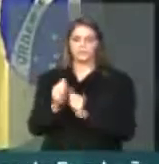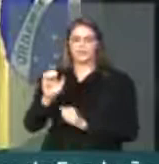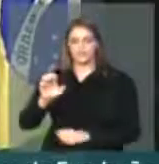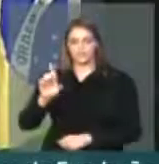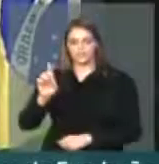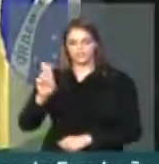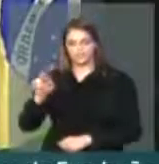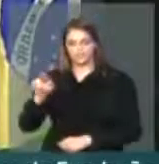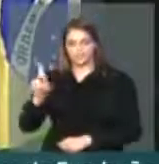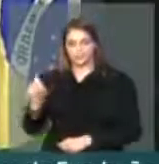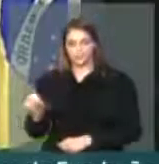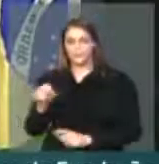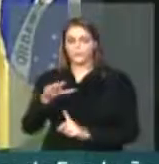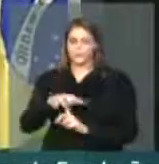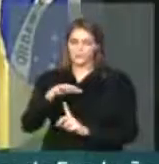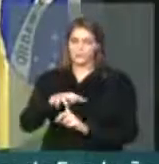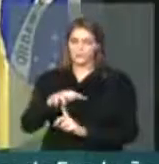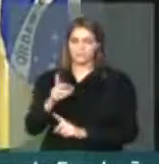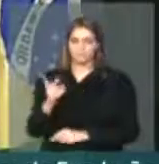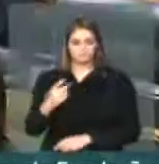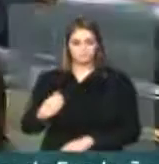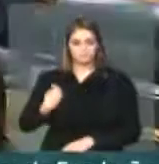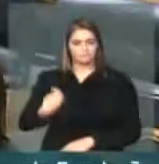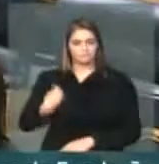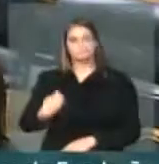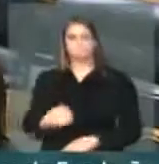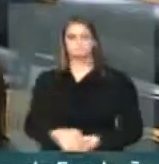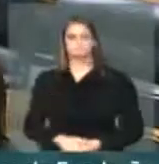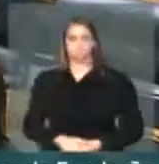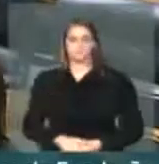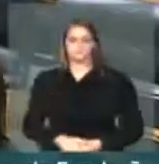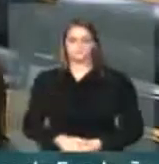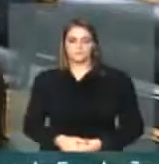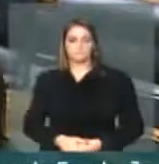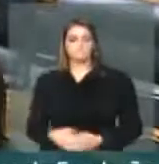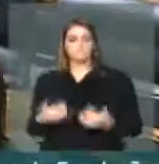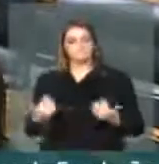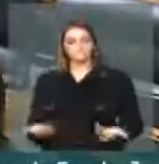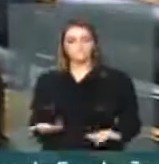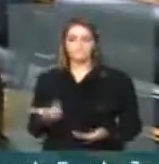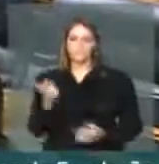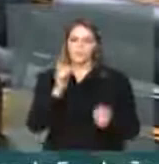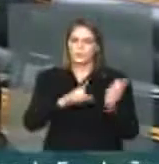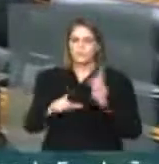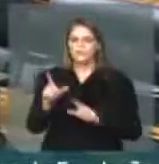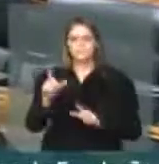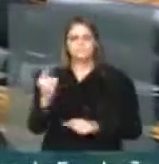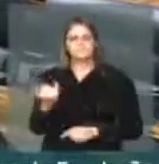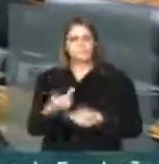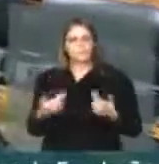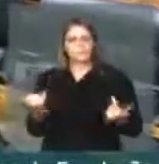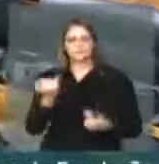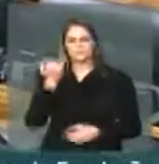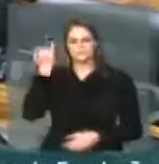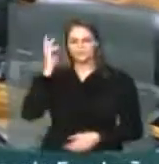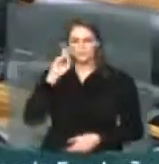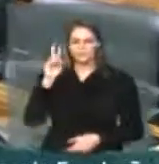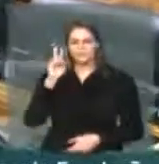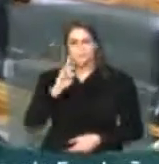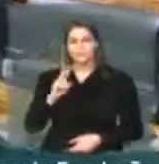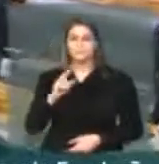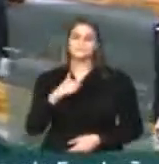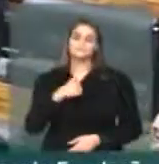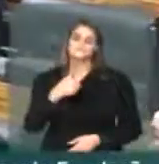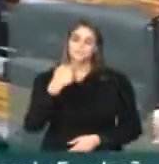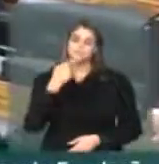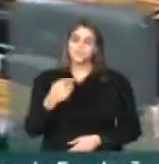um grande paranista das causas paranistas. Por falar em grandes causas e conquistas históricas, é hora de destacarmos um